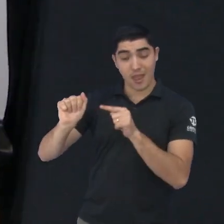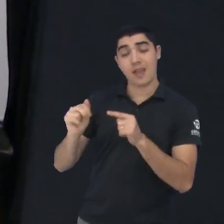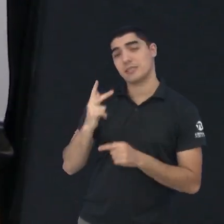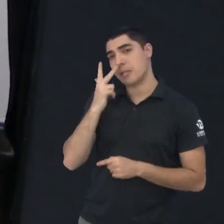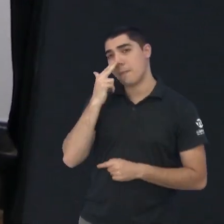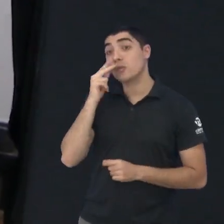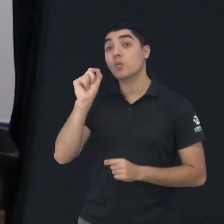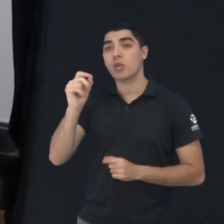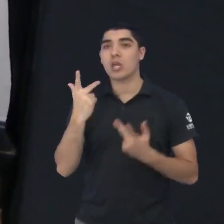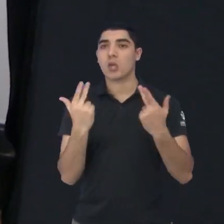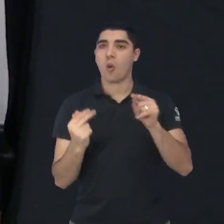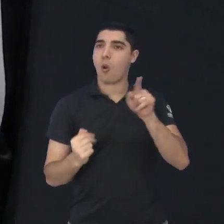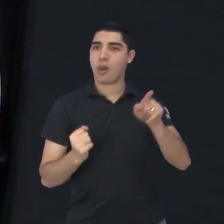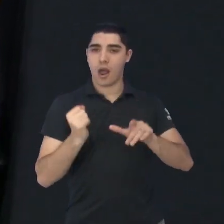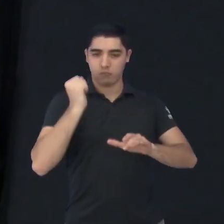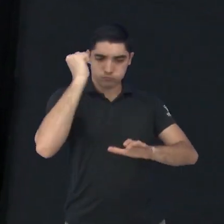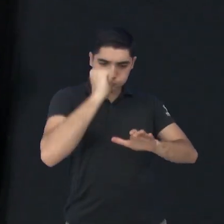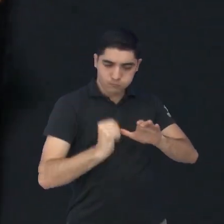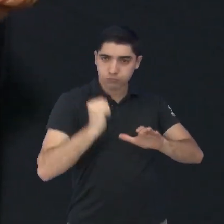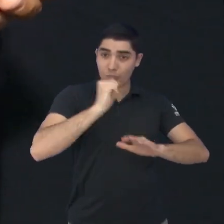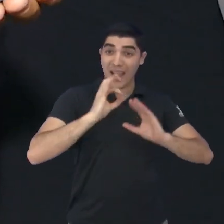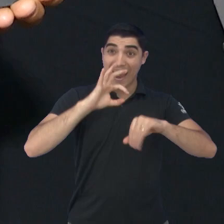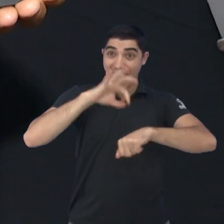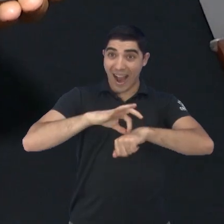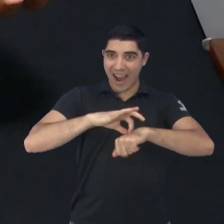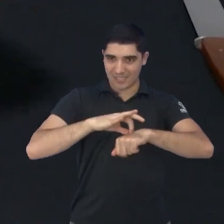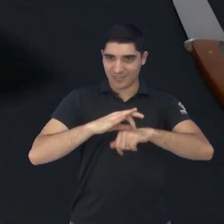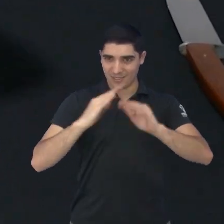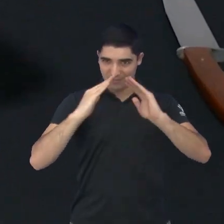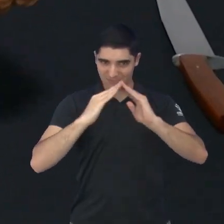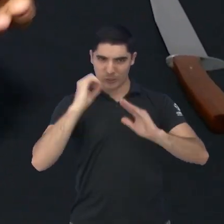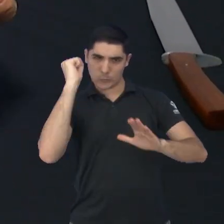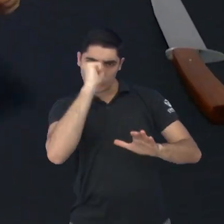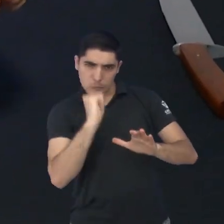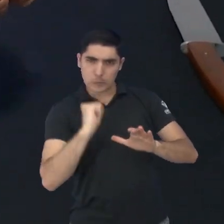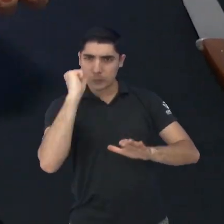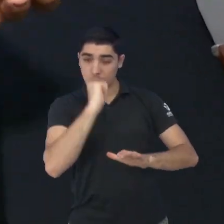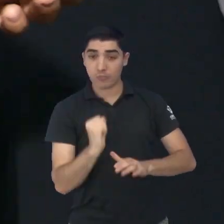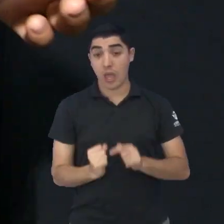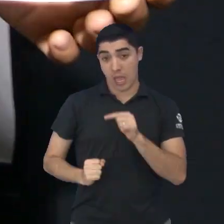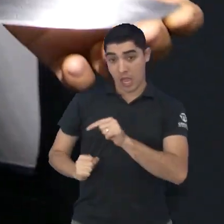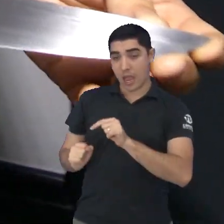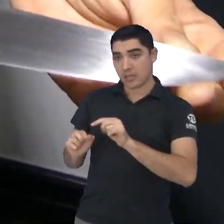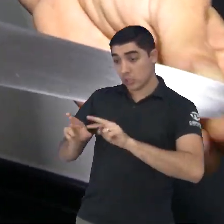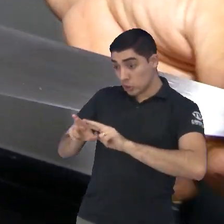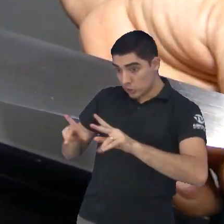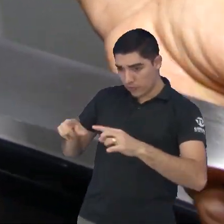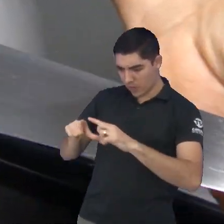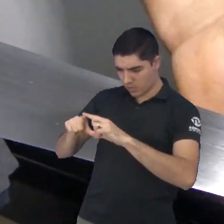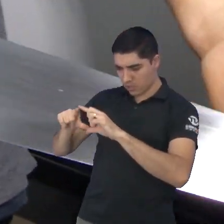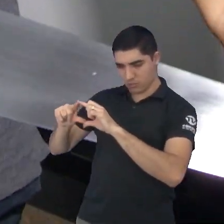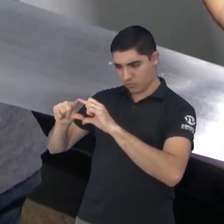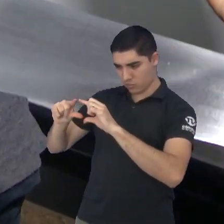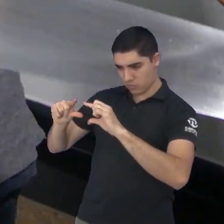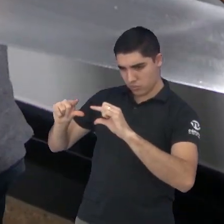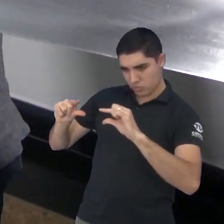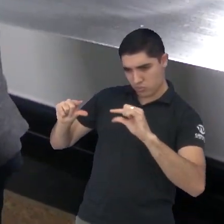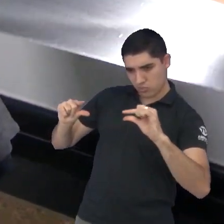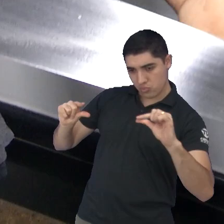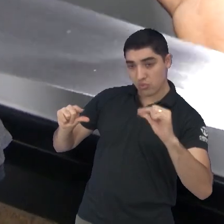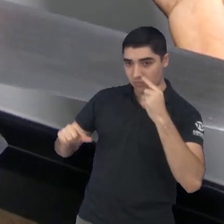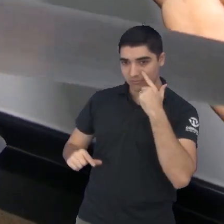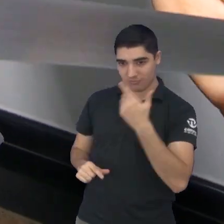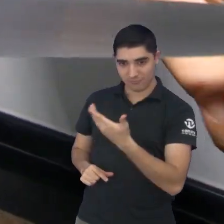os açougueiros, usam, né? Enquanto eles fazem o corte da carne. O cabo, ele é um pouco mais anatômico do que as facas normais que o pessoal compra no